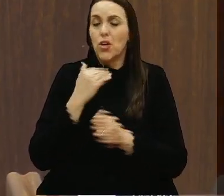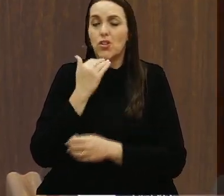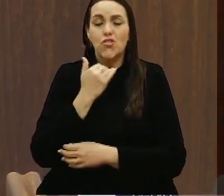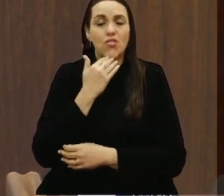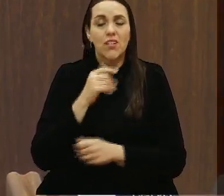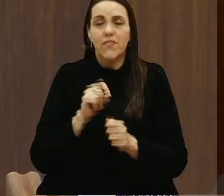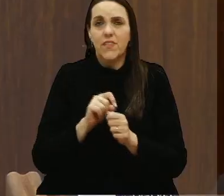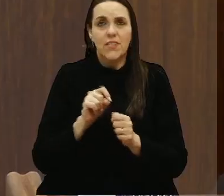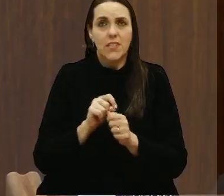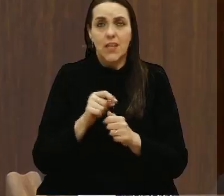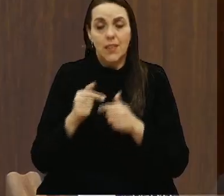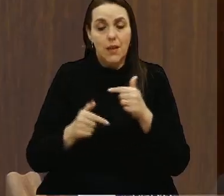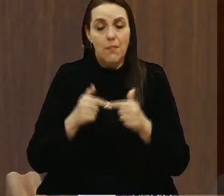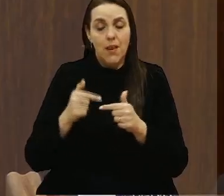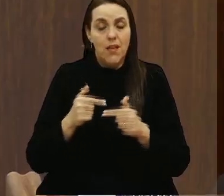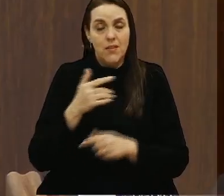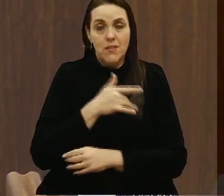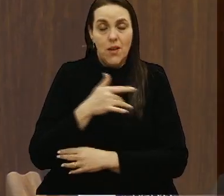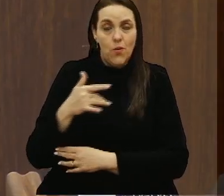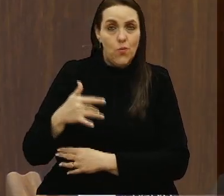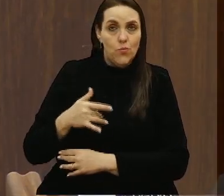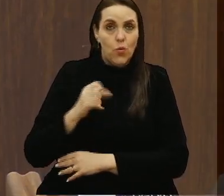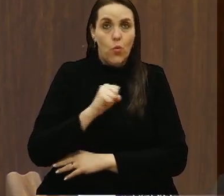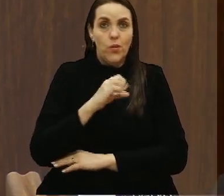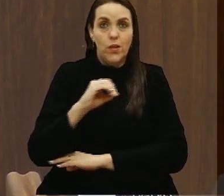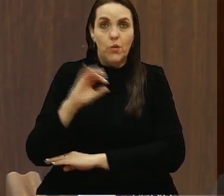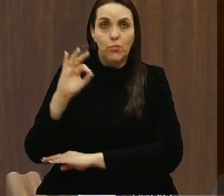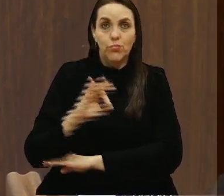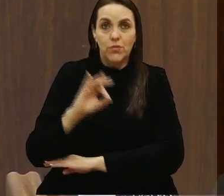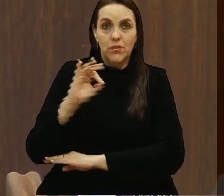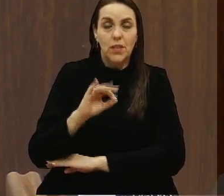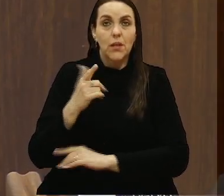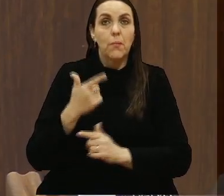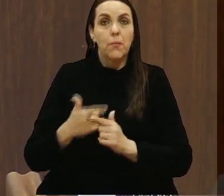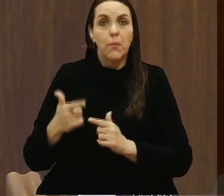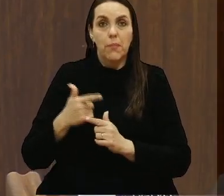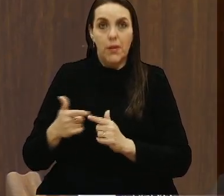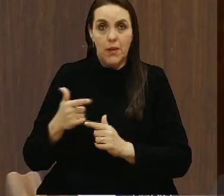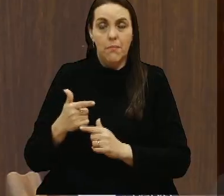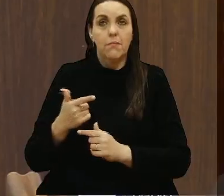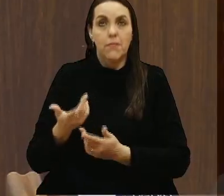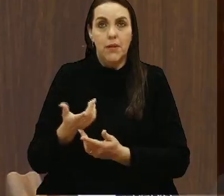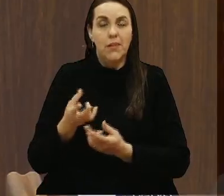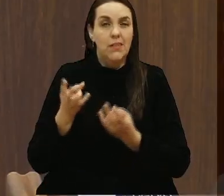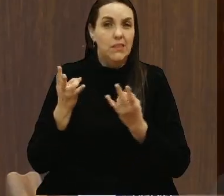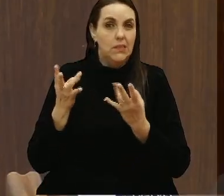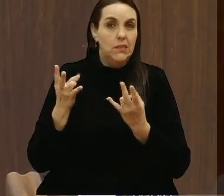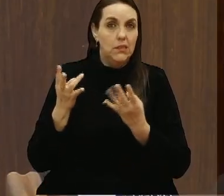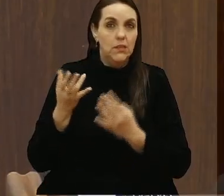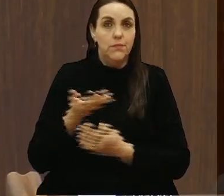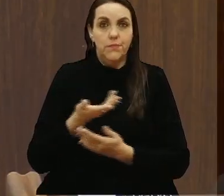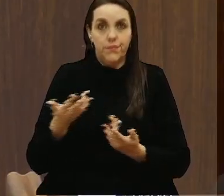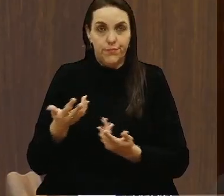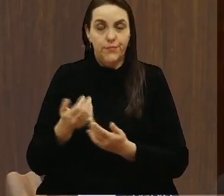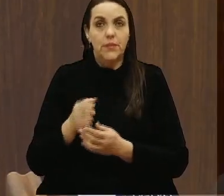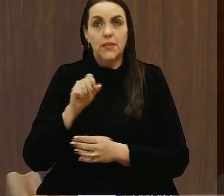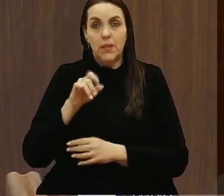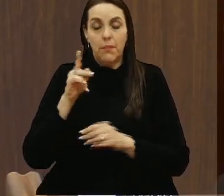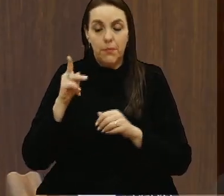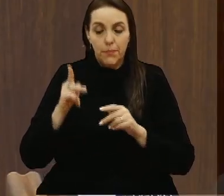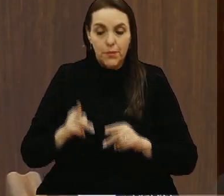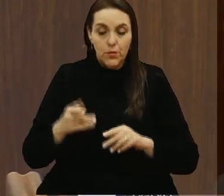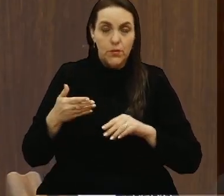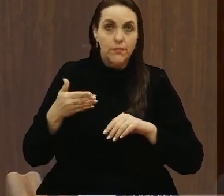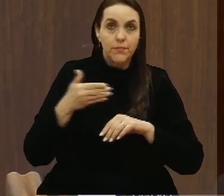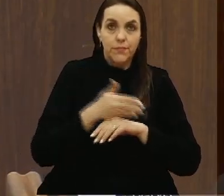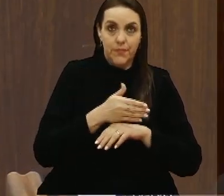precisa trabalhar a saúde, porque mais de 80% acaba que está com problemas em relação às substâncias psicoativas. Seja se a pessoa entra,